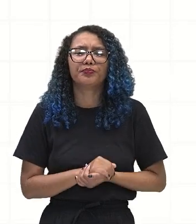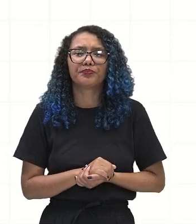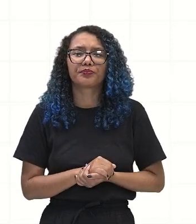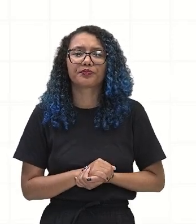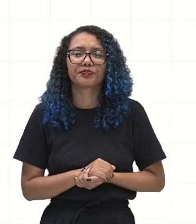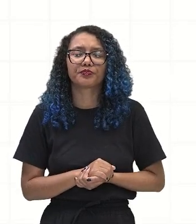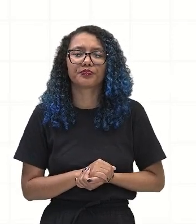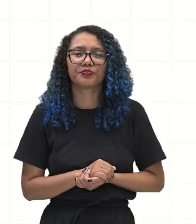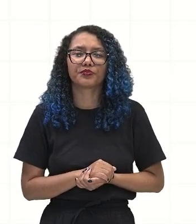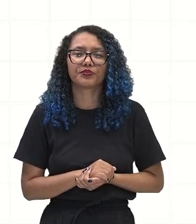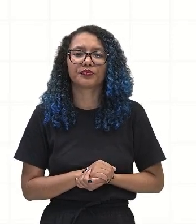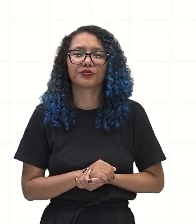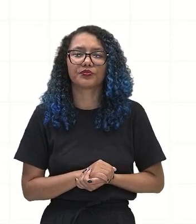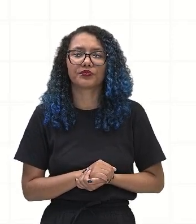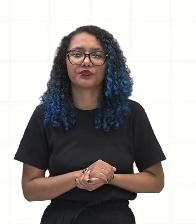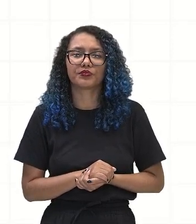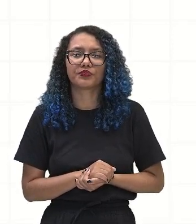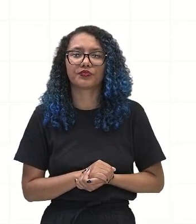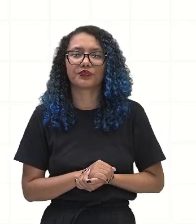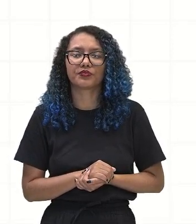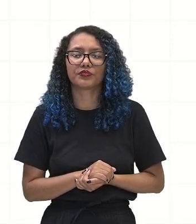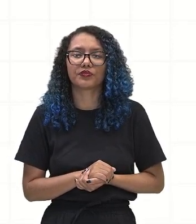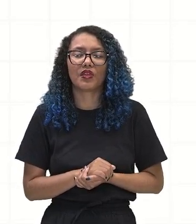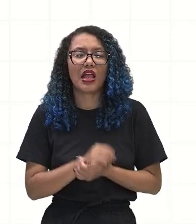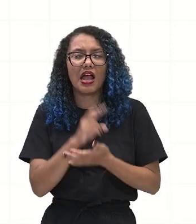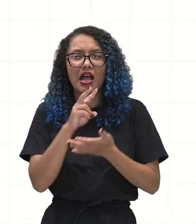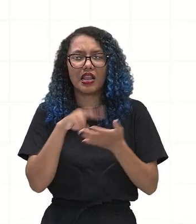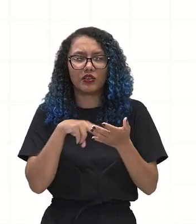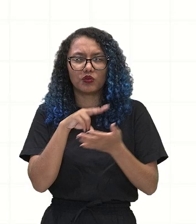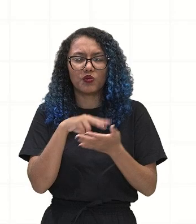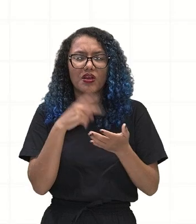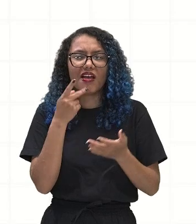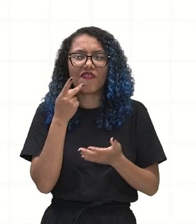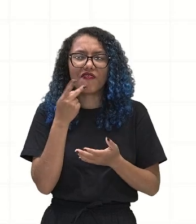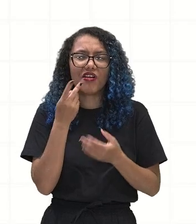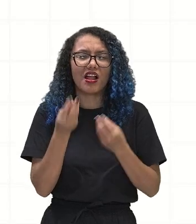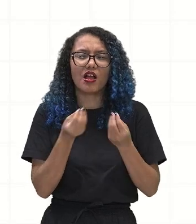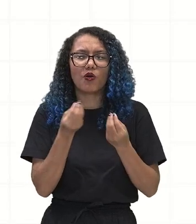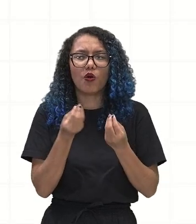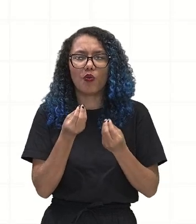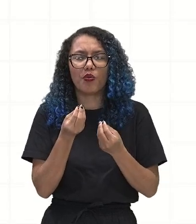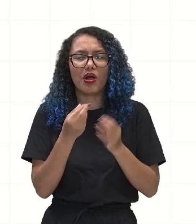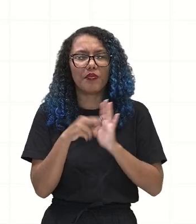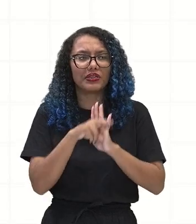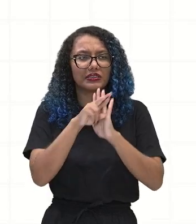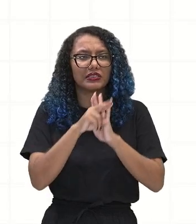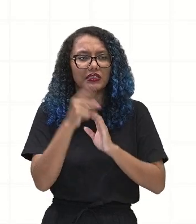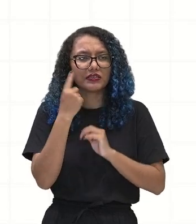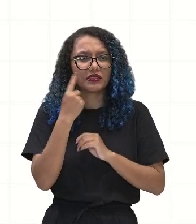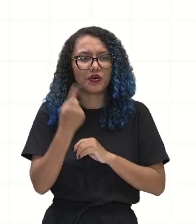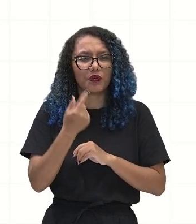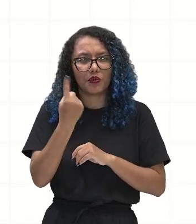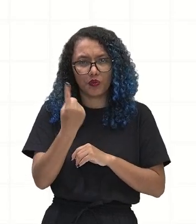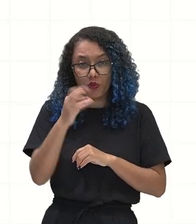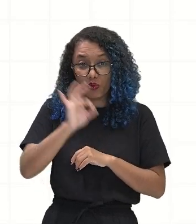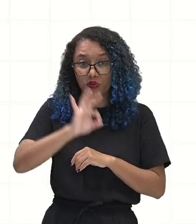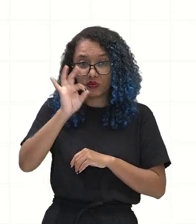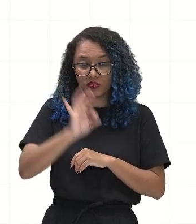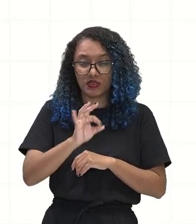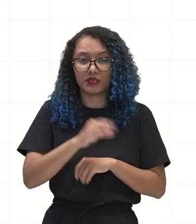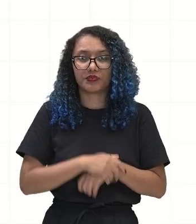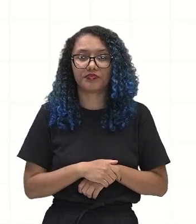tá? 1%, eu vou lembrar da forma dela em fração,